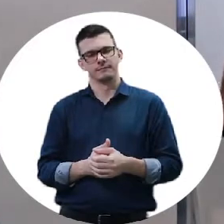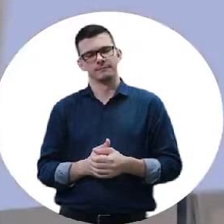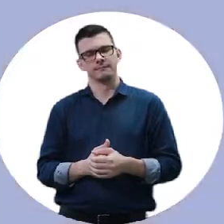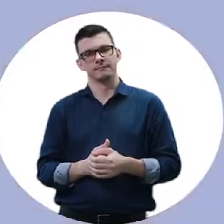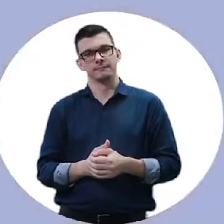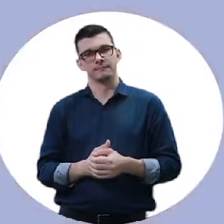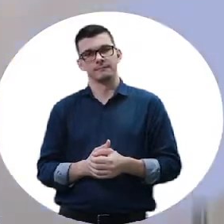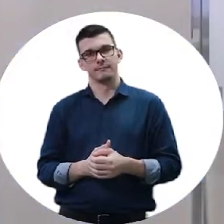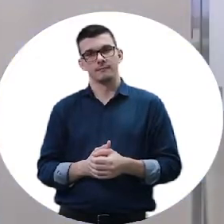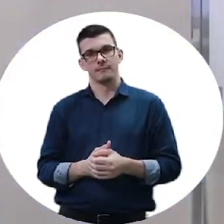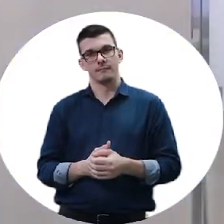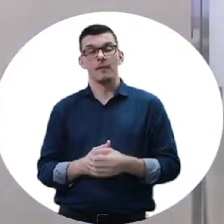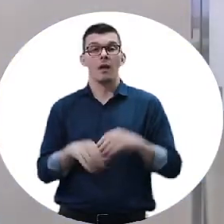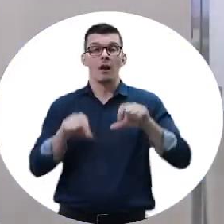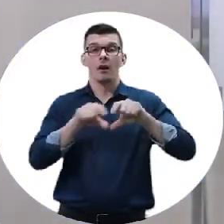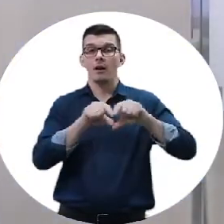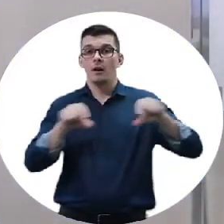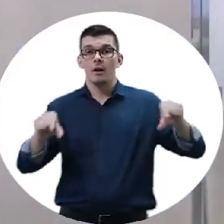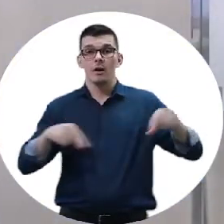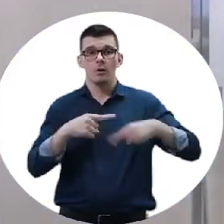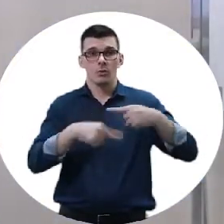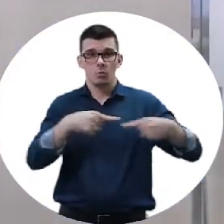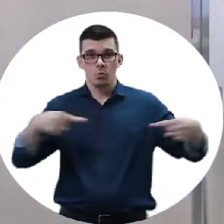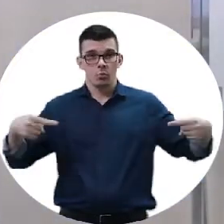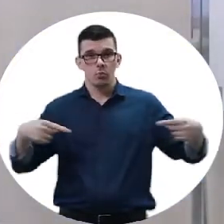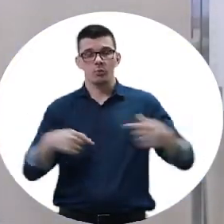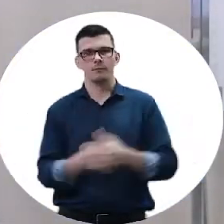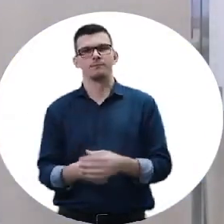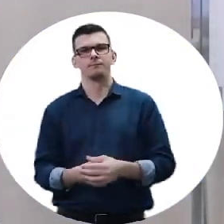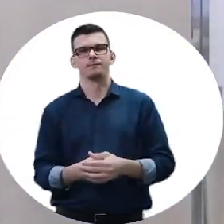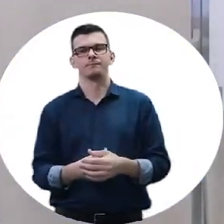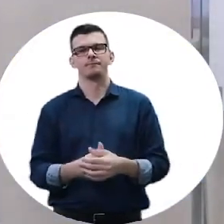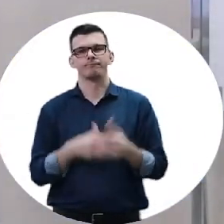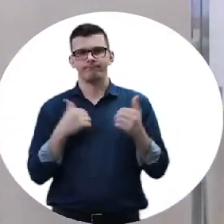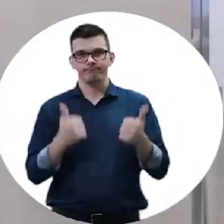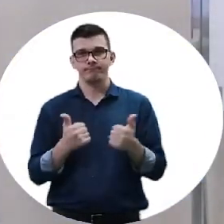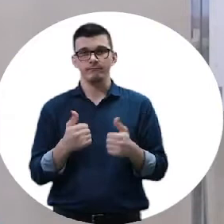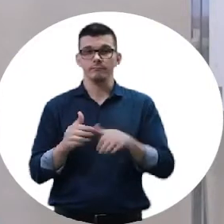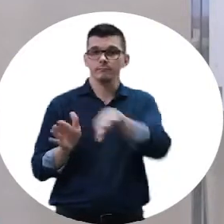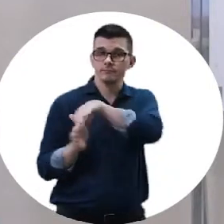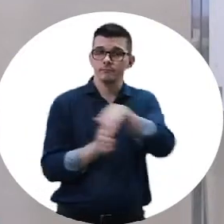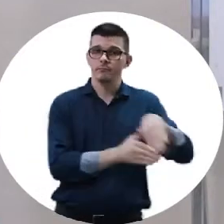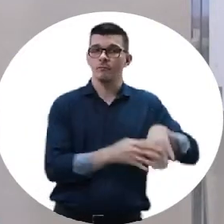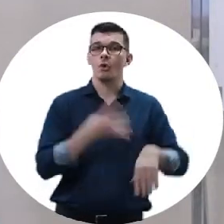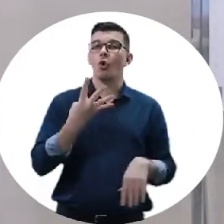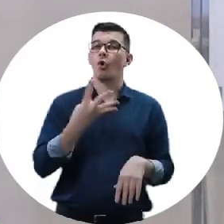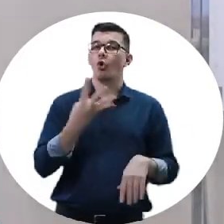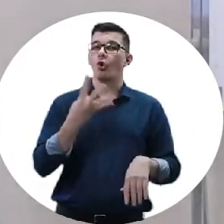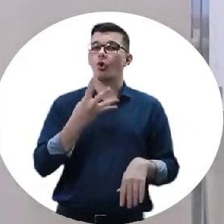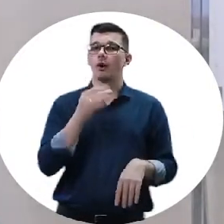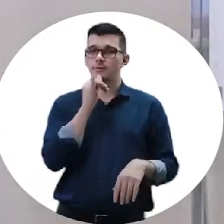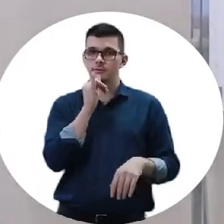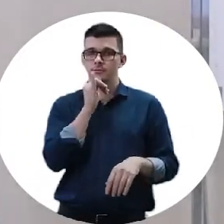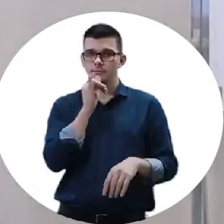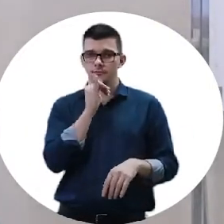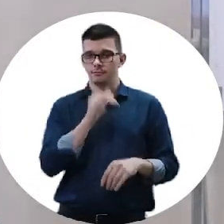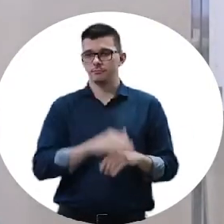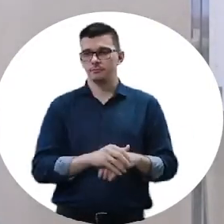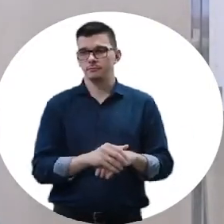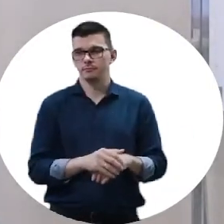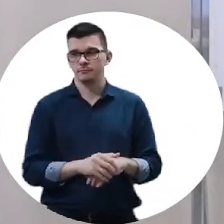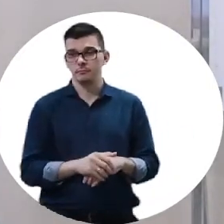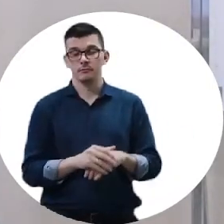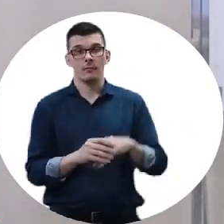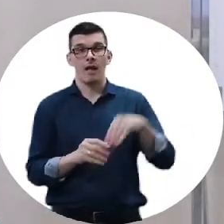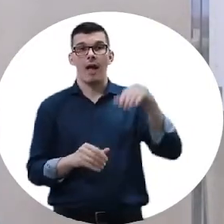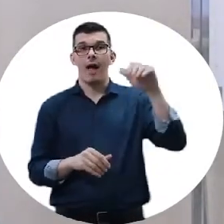20 mil. Agora, olha esse exemplo aqui. Nosso quarto exemplo. Nesse caso aqui agora, já tem um bloco pendurado, o bloco B. O bloco A está aqui. O bloco A tem